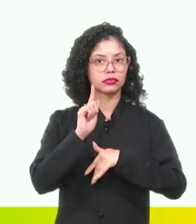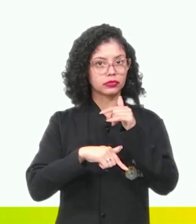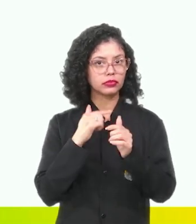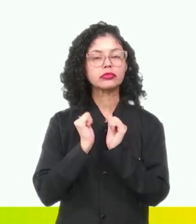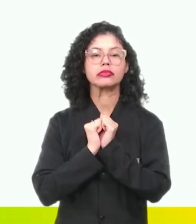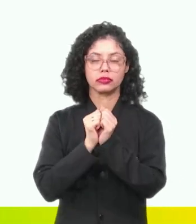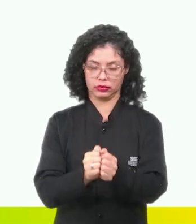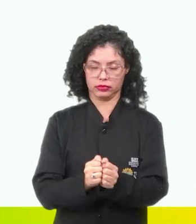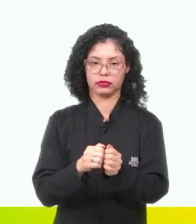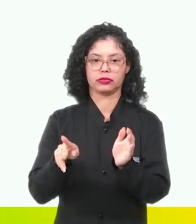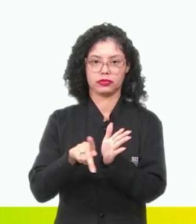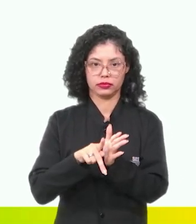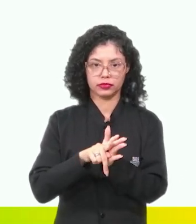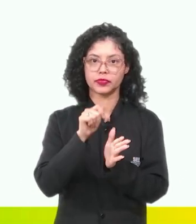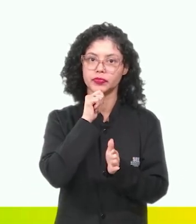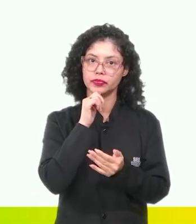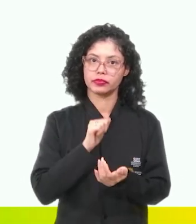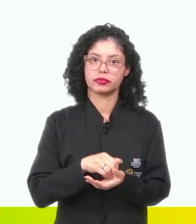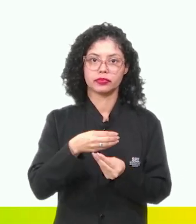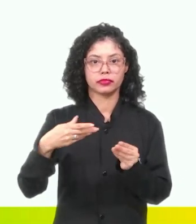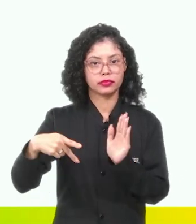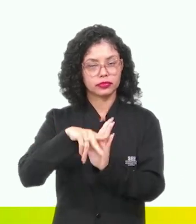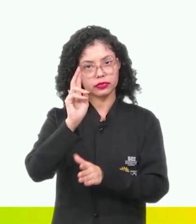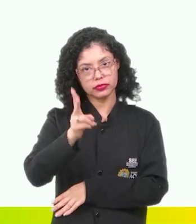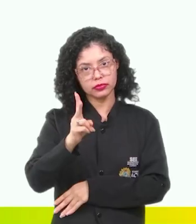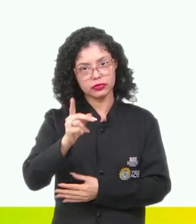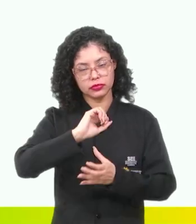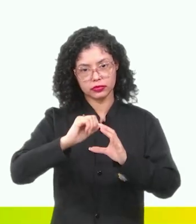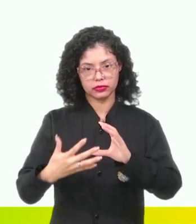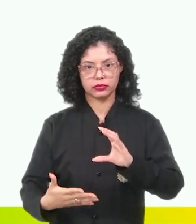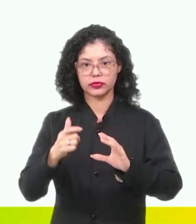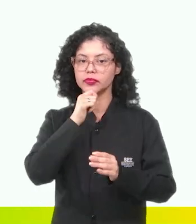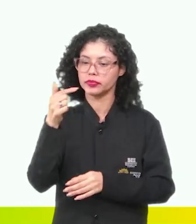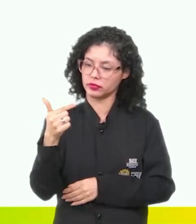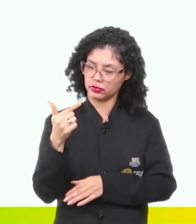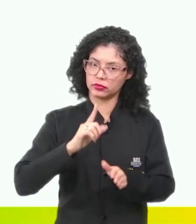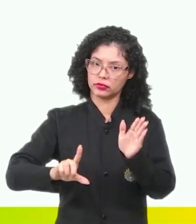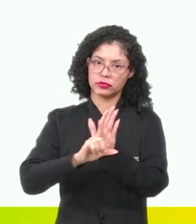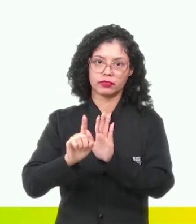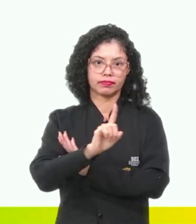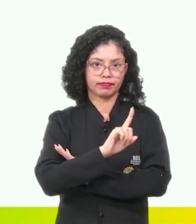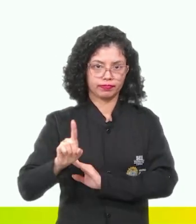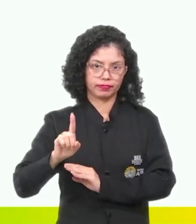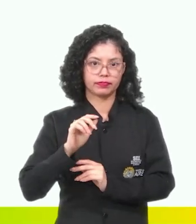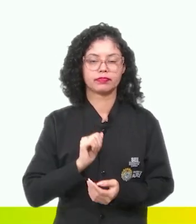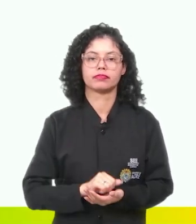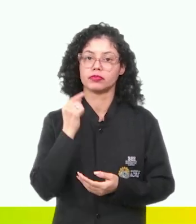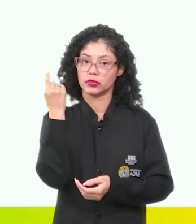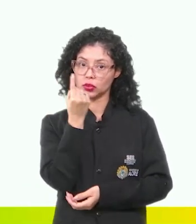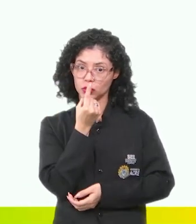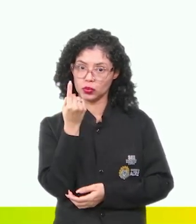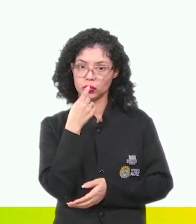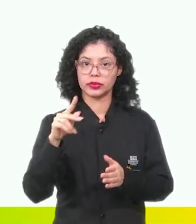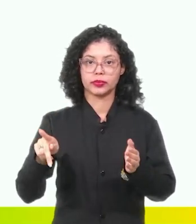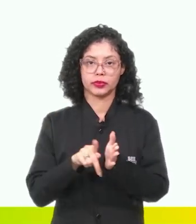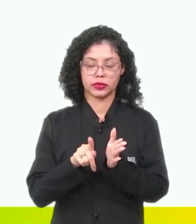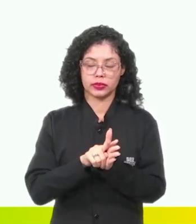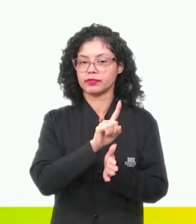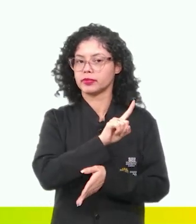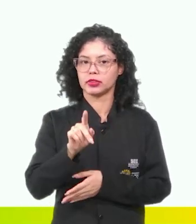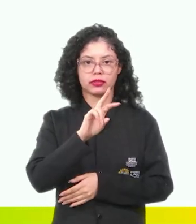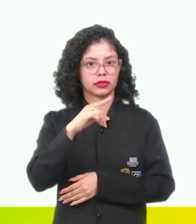juntas para distinguir a mesma característica. No caso da segunda lei, não. Uma característica não